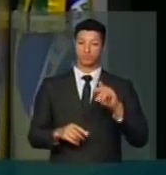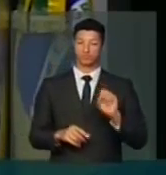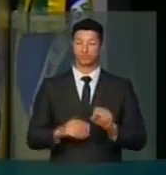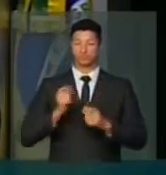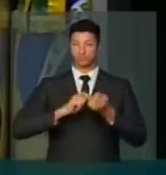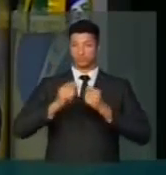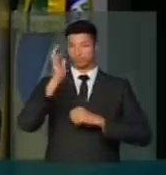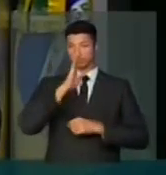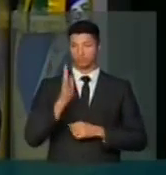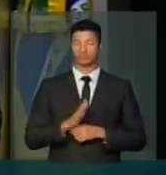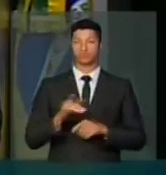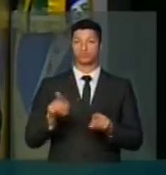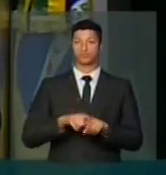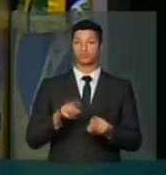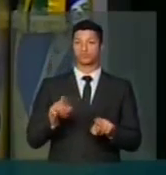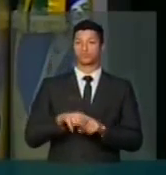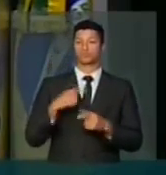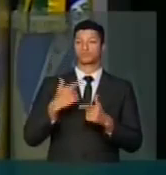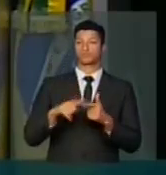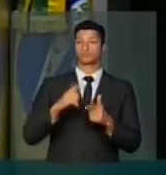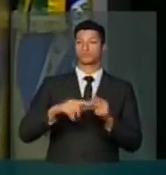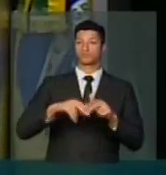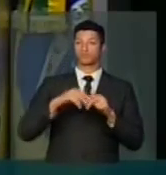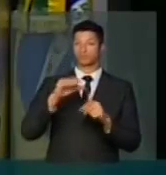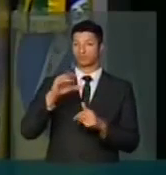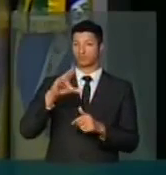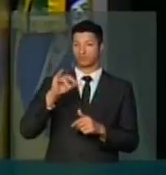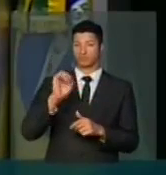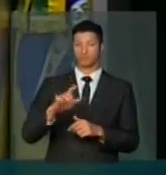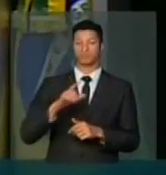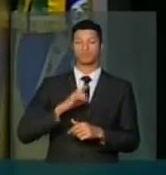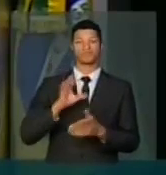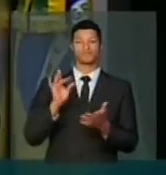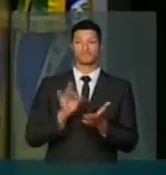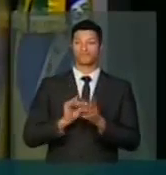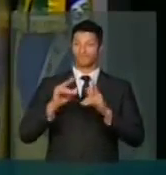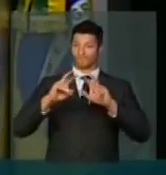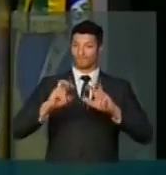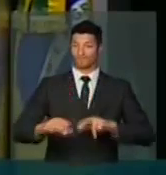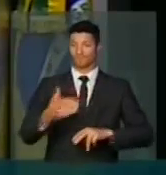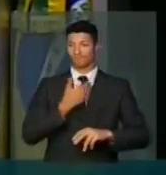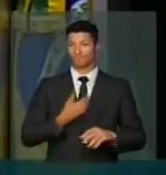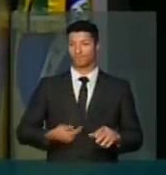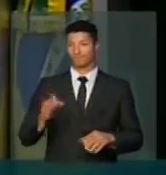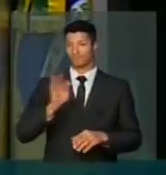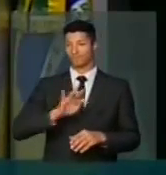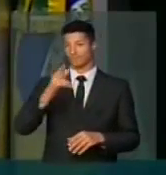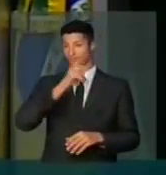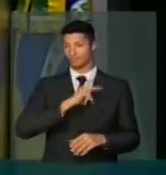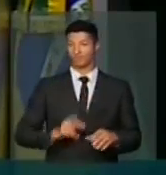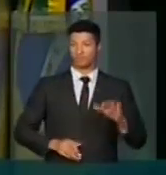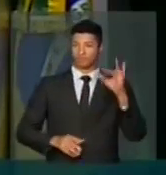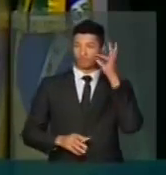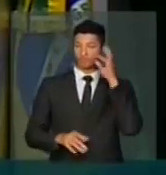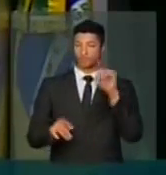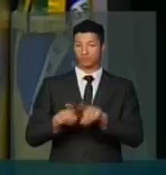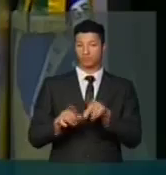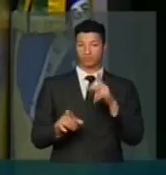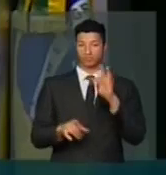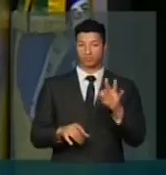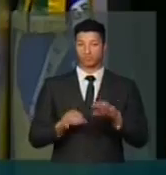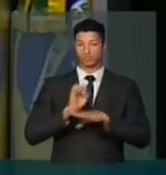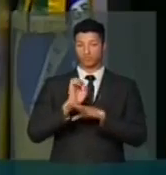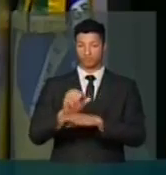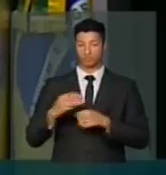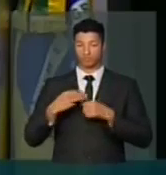nacional. Além dos problemas causados pela crise econômica, há uma evidente perseguição do governo federal da presidente Dilma e do PT aos estados